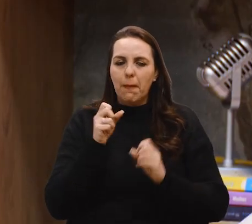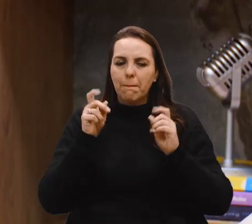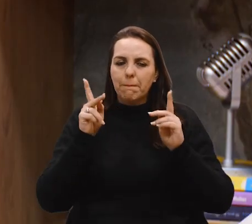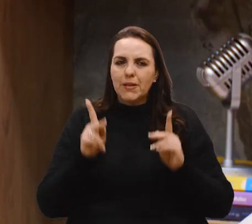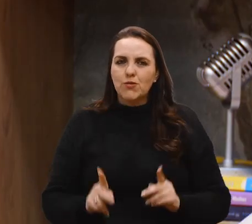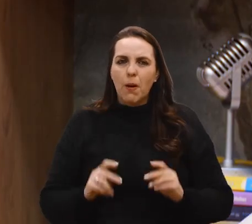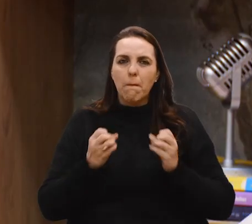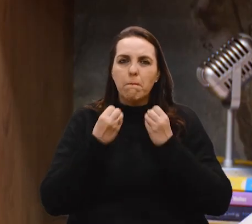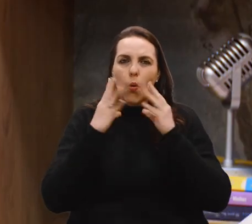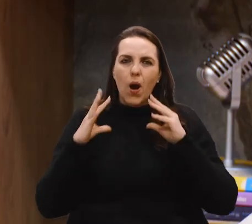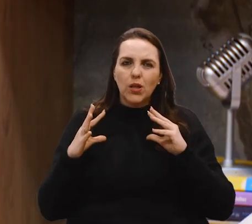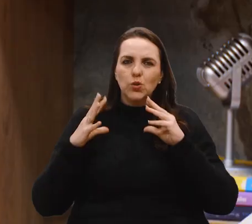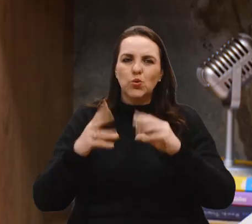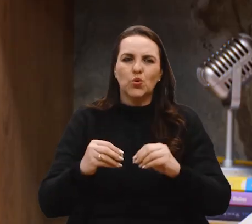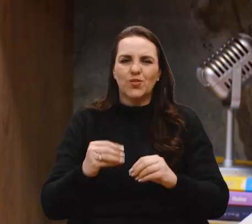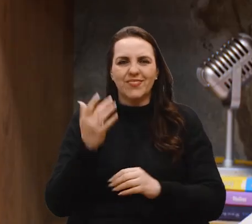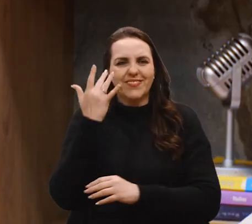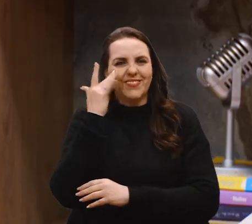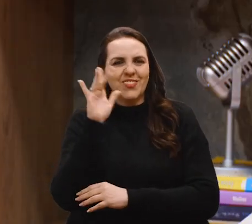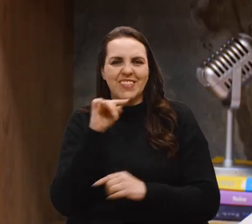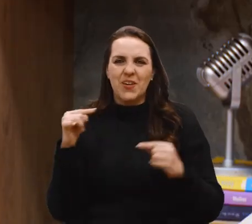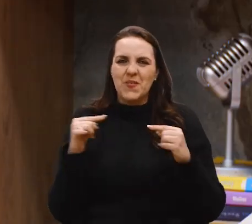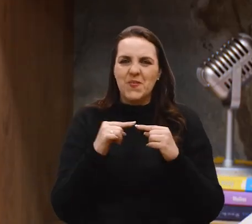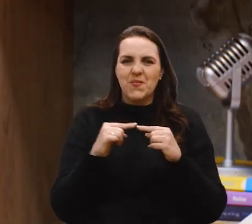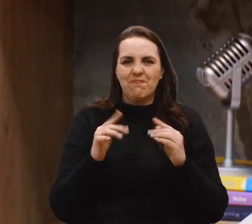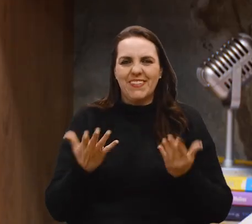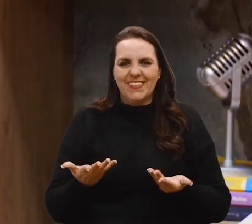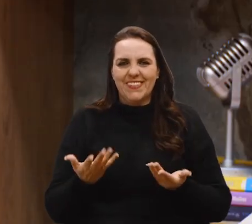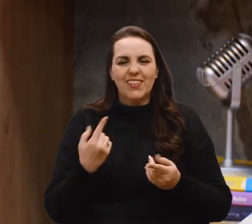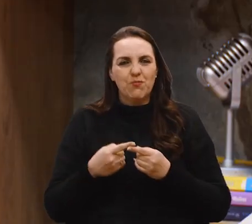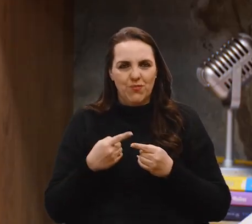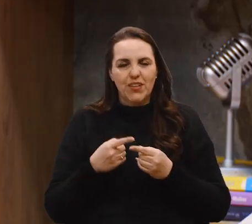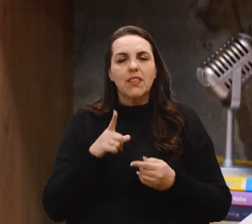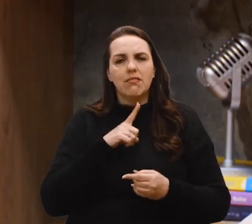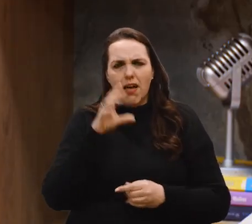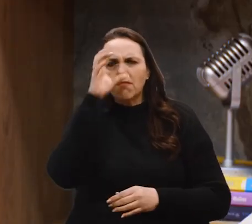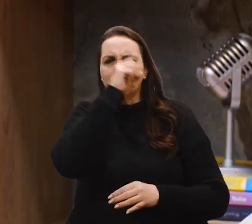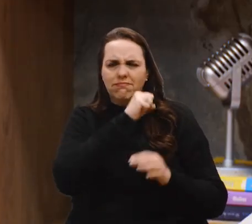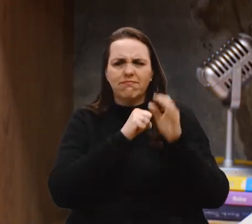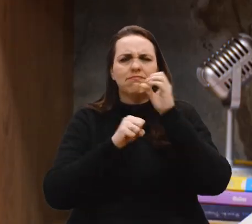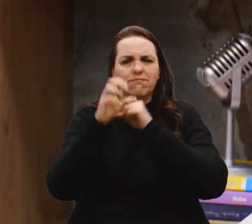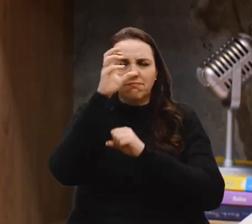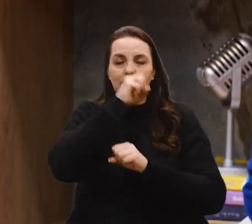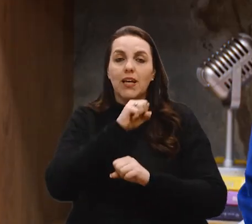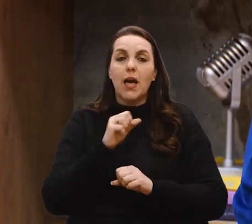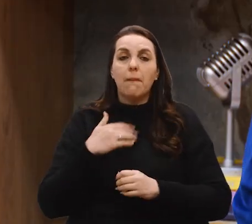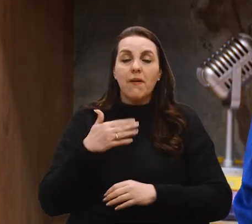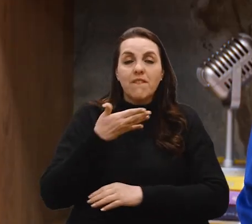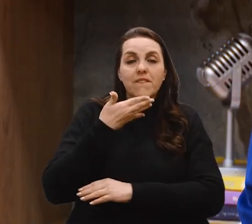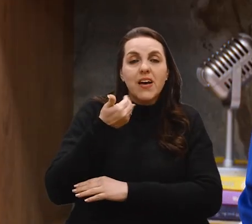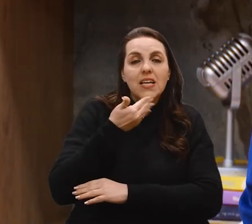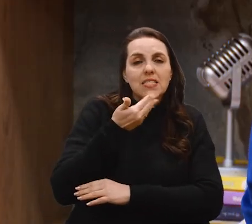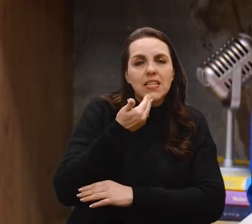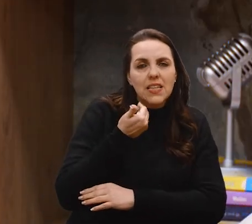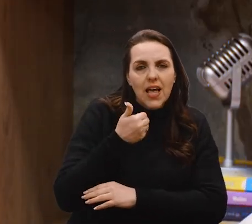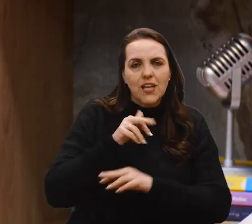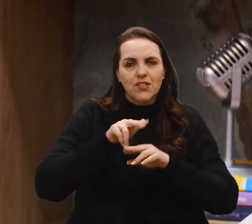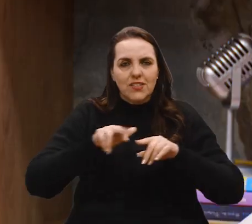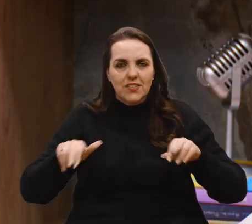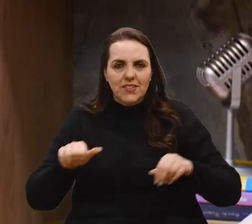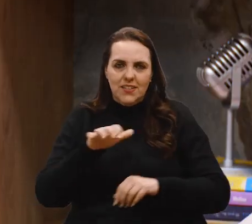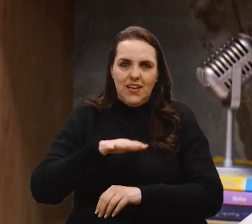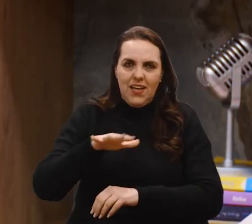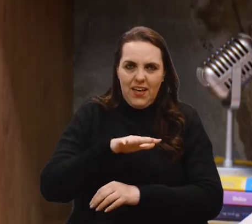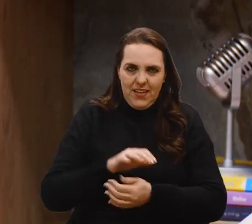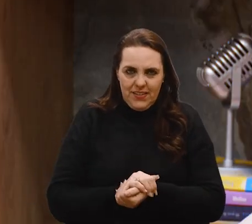tudo não sei, não combina, porque a gente tem muita coisa a aprender ainda. Eu só tenho facilidade para diferentes áreas.